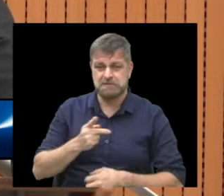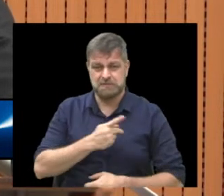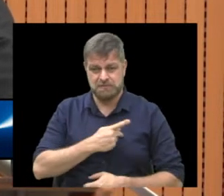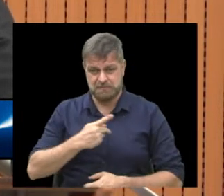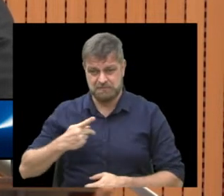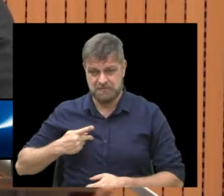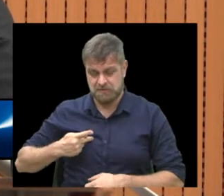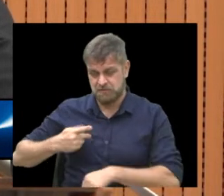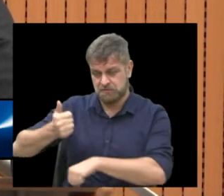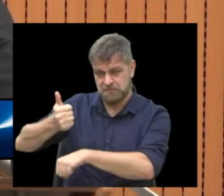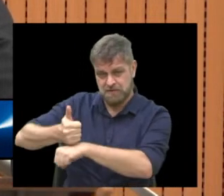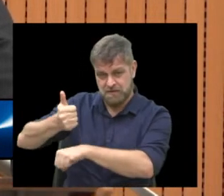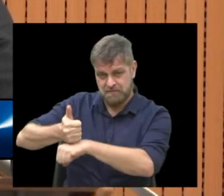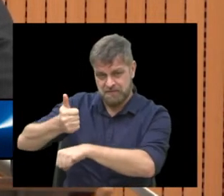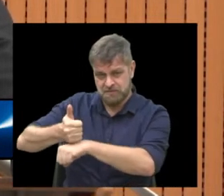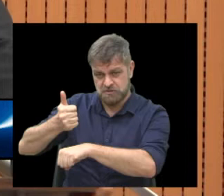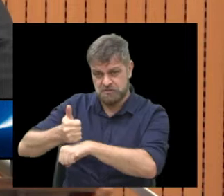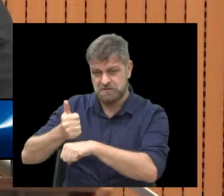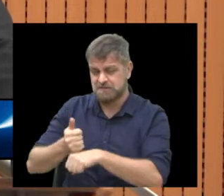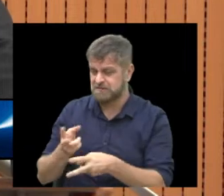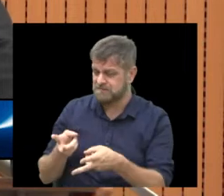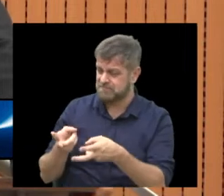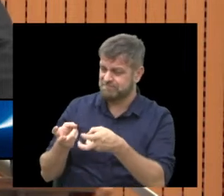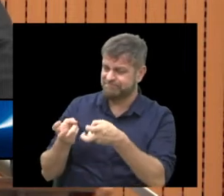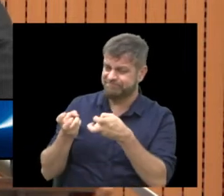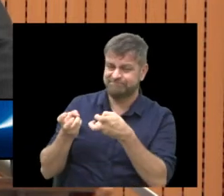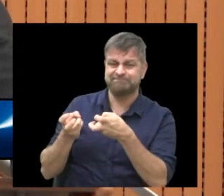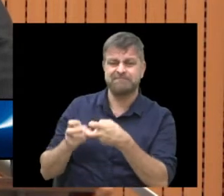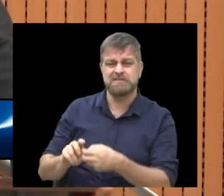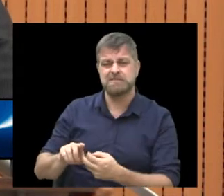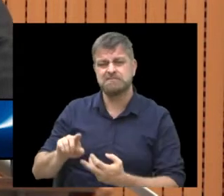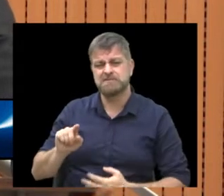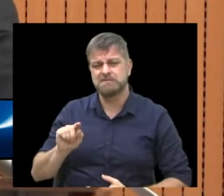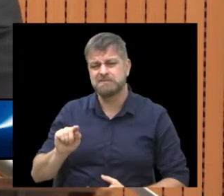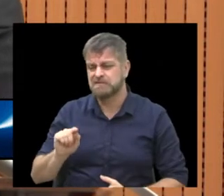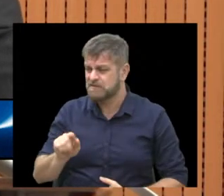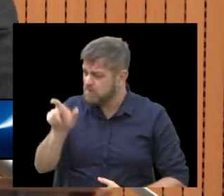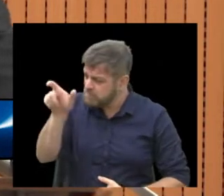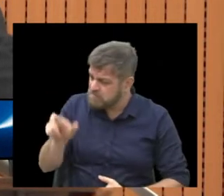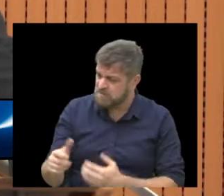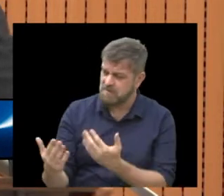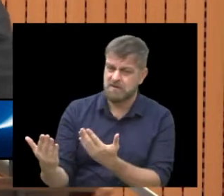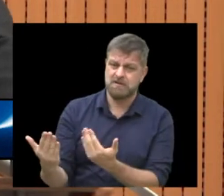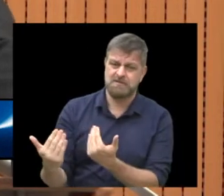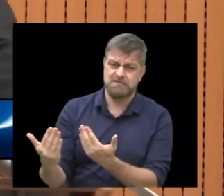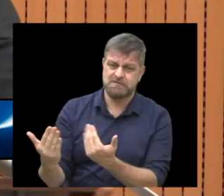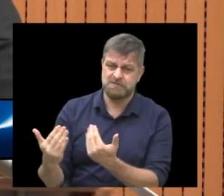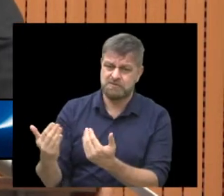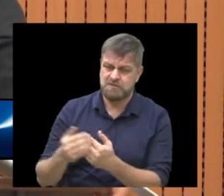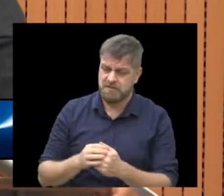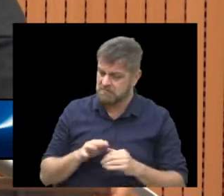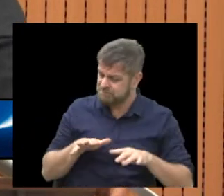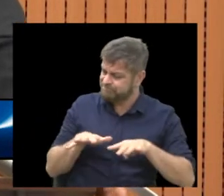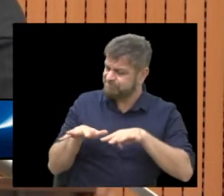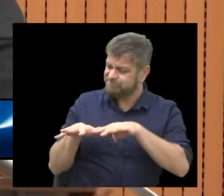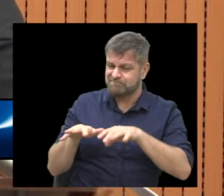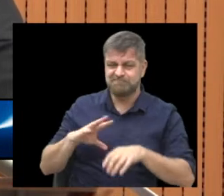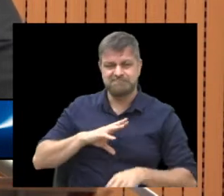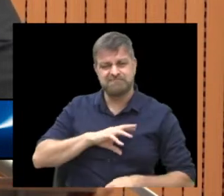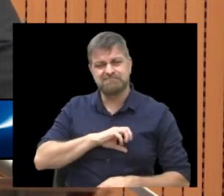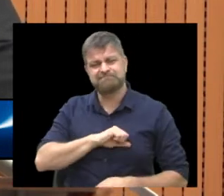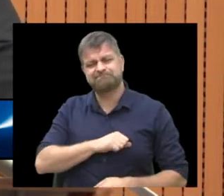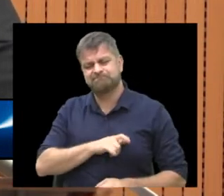Batista Boas Novas, eu pude perceber como esse jovem era querido, até pelo número